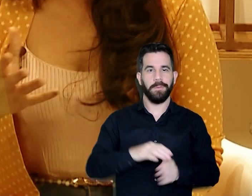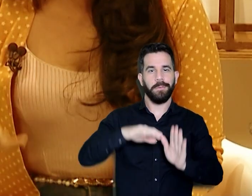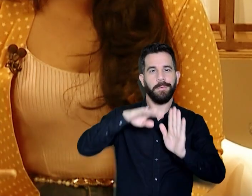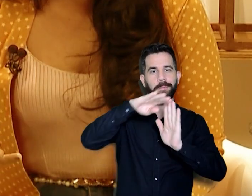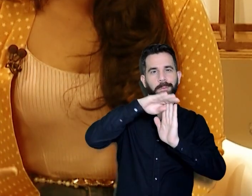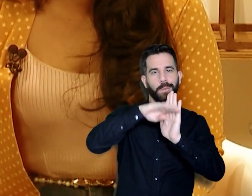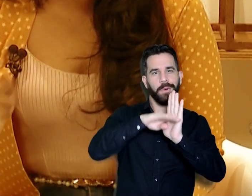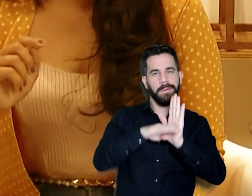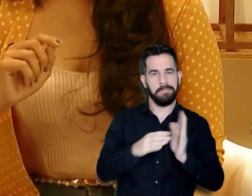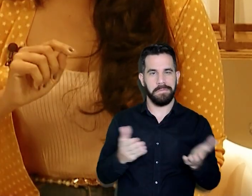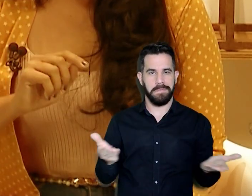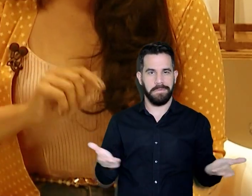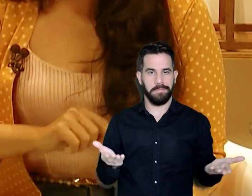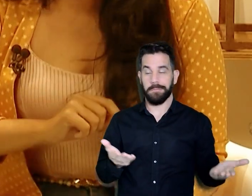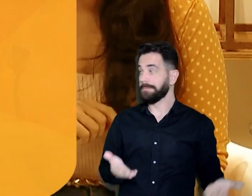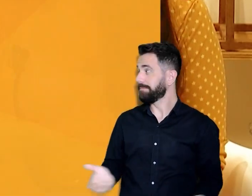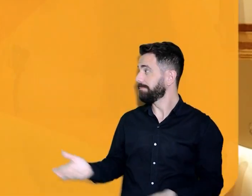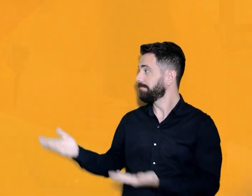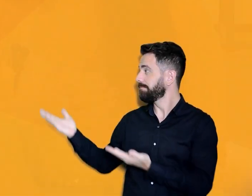A seguir.